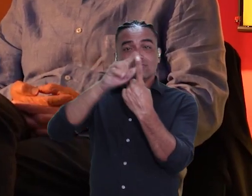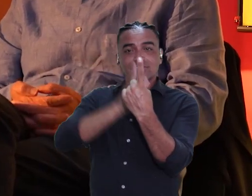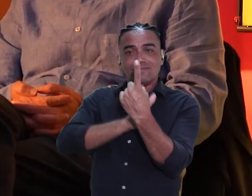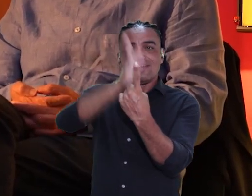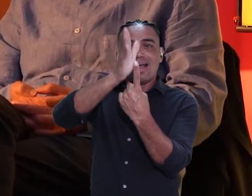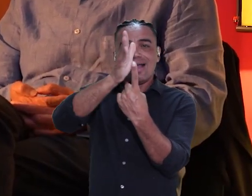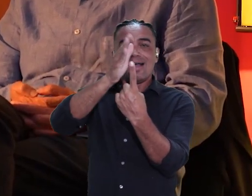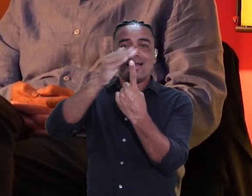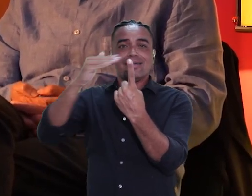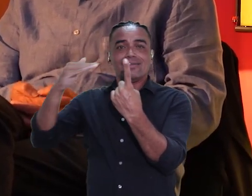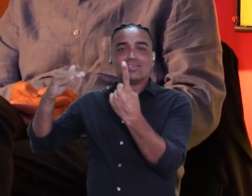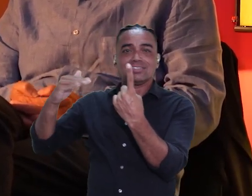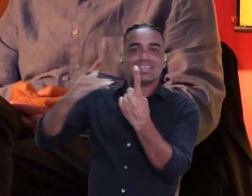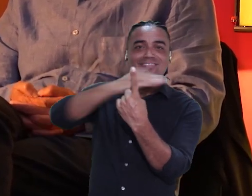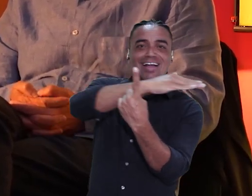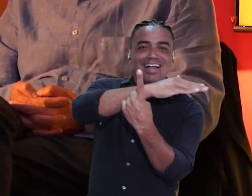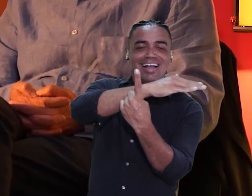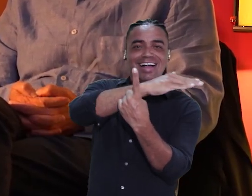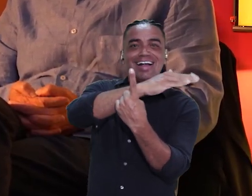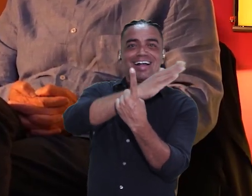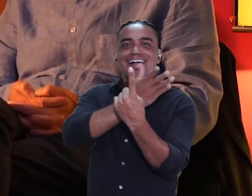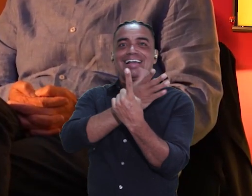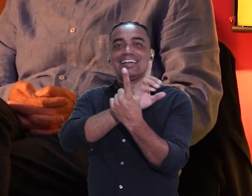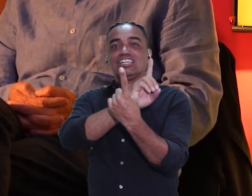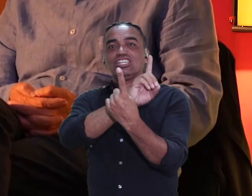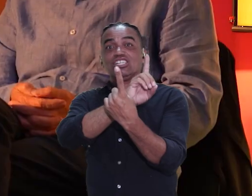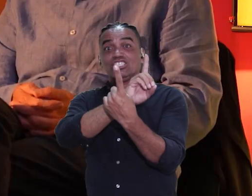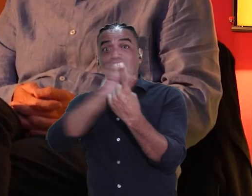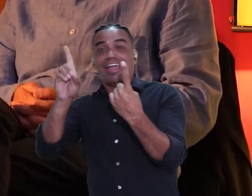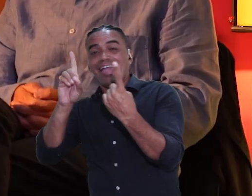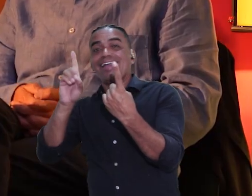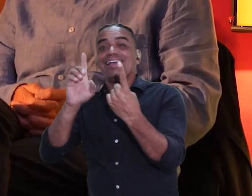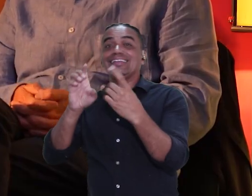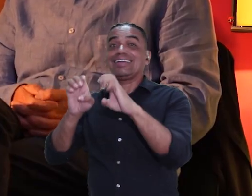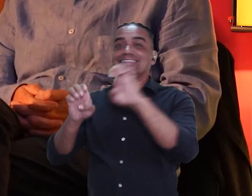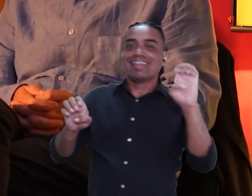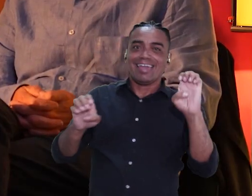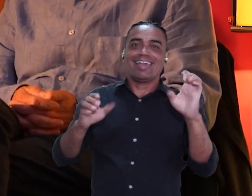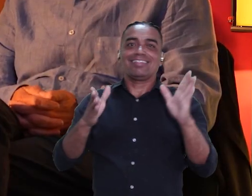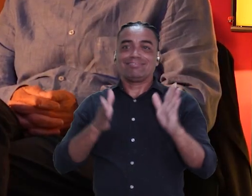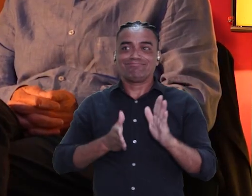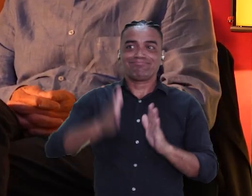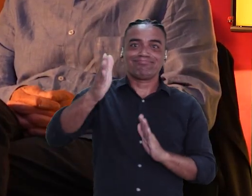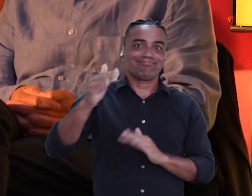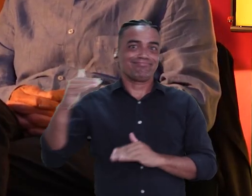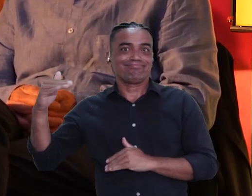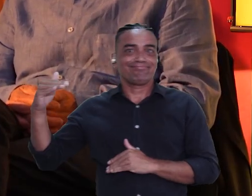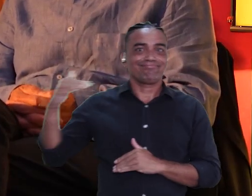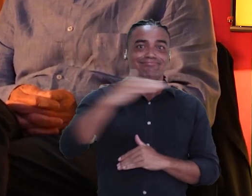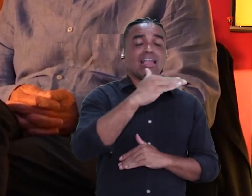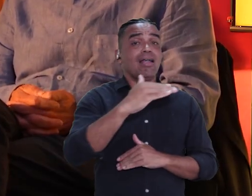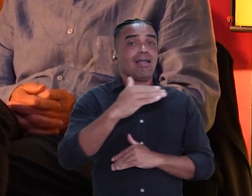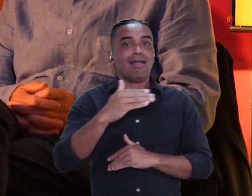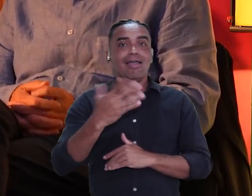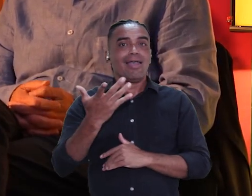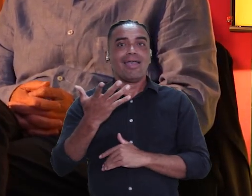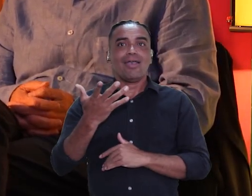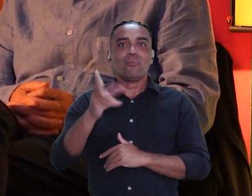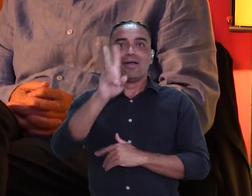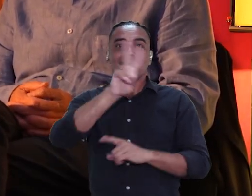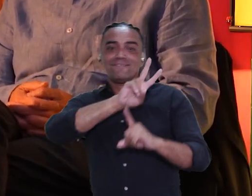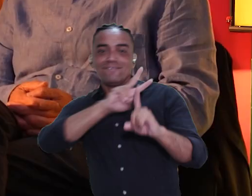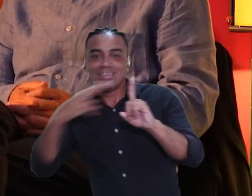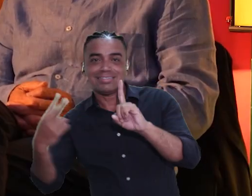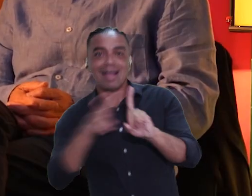você recua, você dobra à direita, dobra à esquerda, e há uma leitura política,